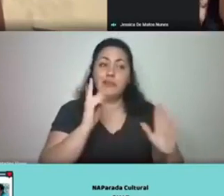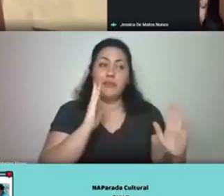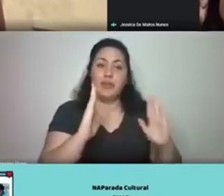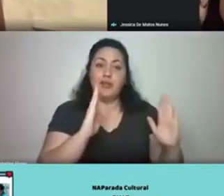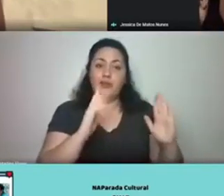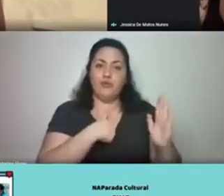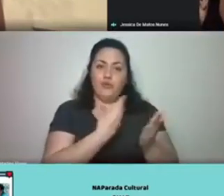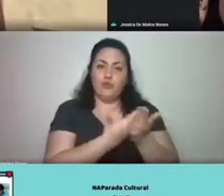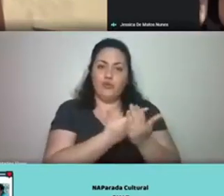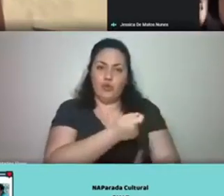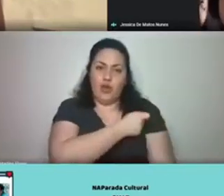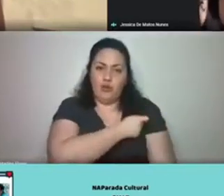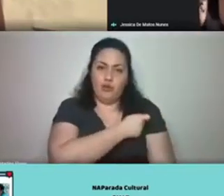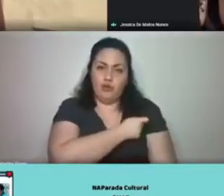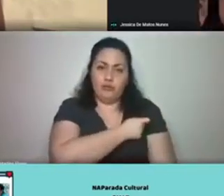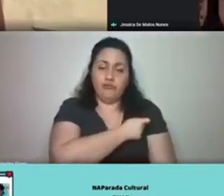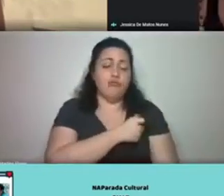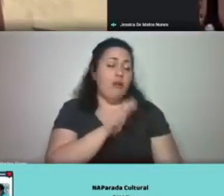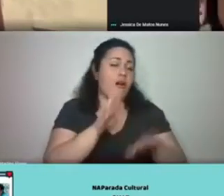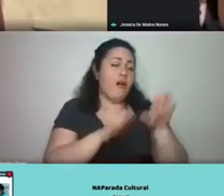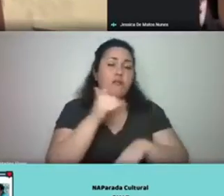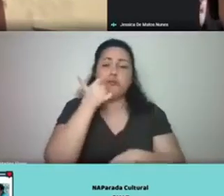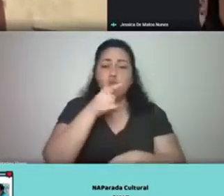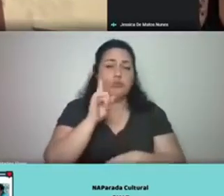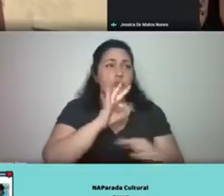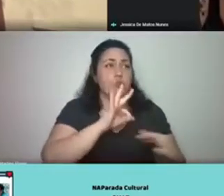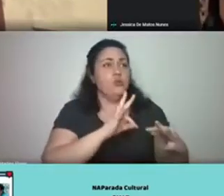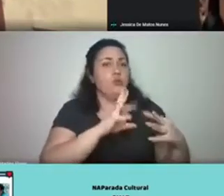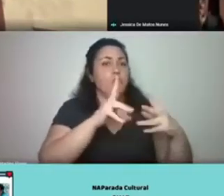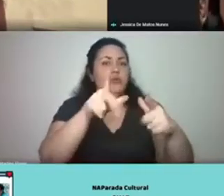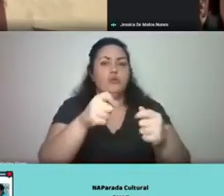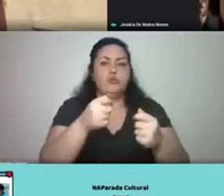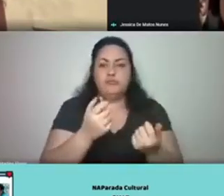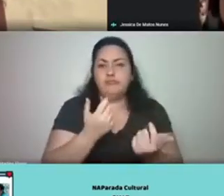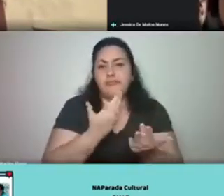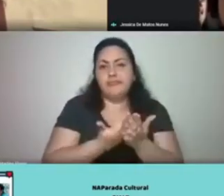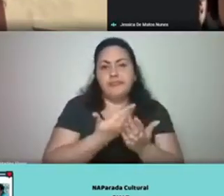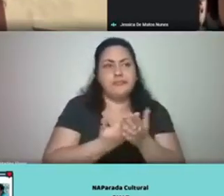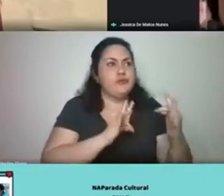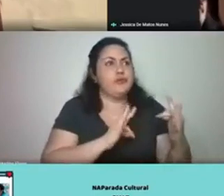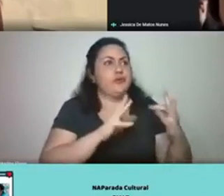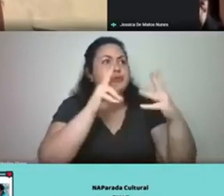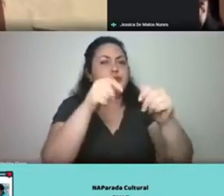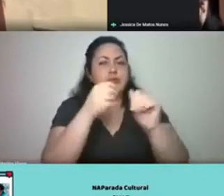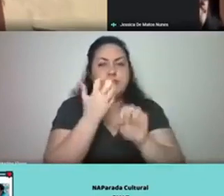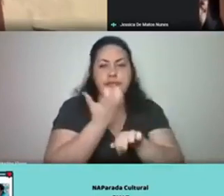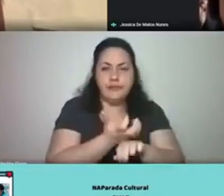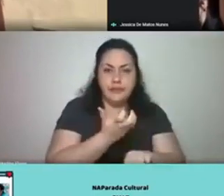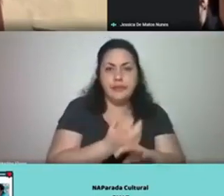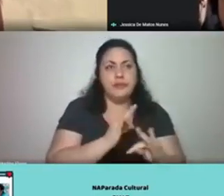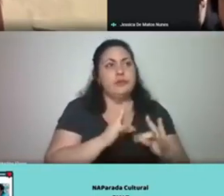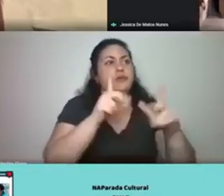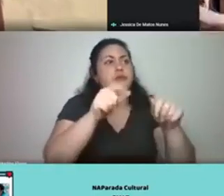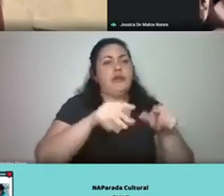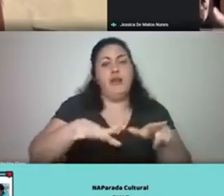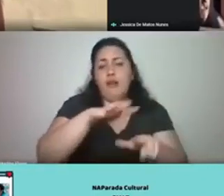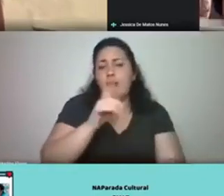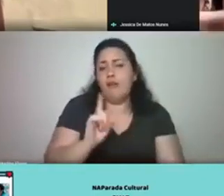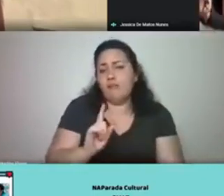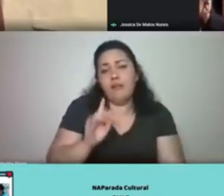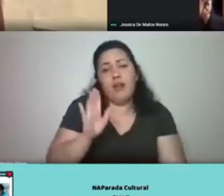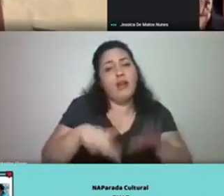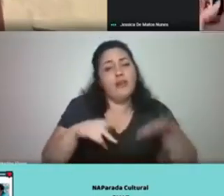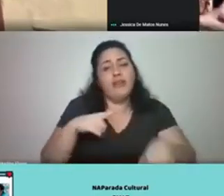a gente não vai dar conta de tudo, né, de todas as matérias, de todas as áreas. A gente vai ter naturalmente alguma afinidade, tudo bem se tu estudar